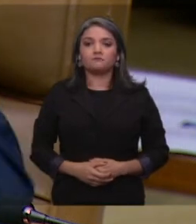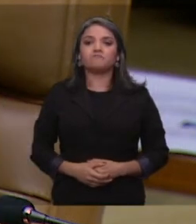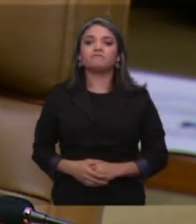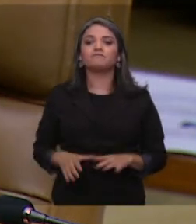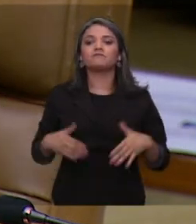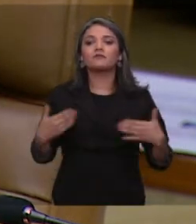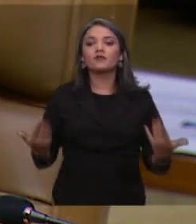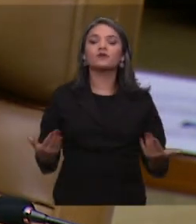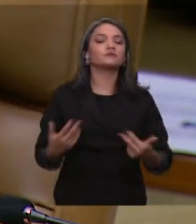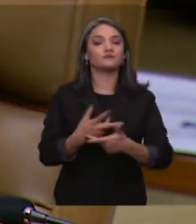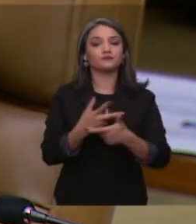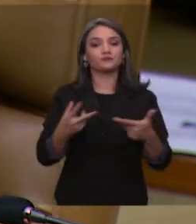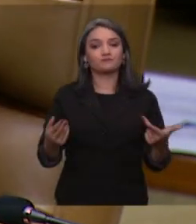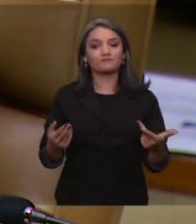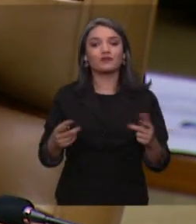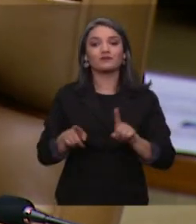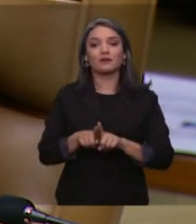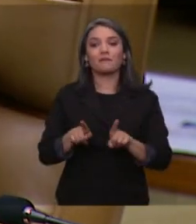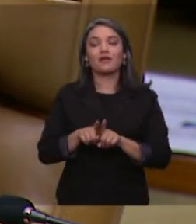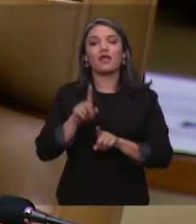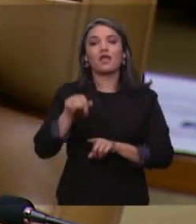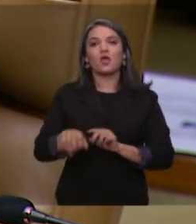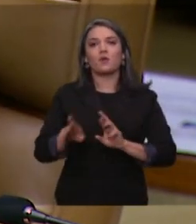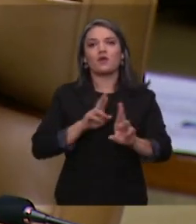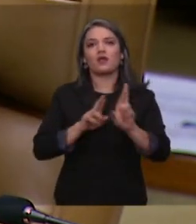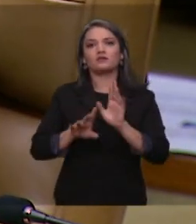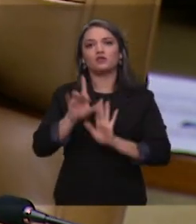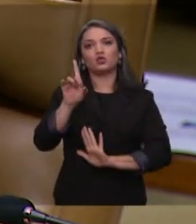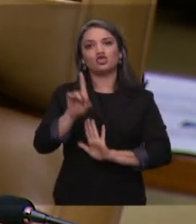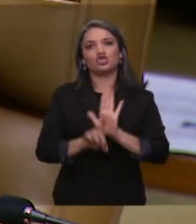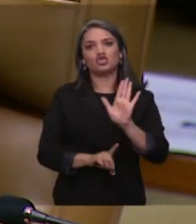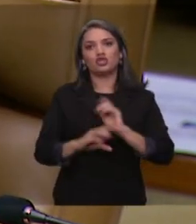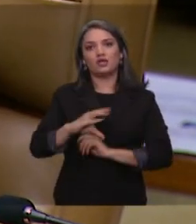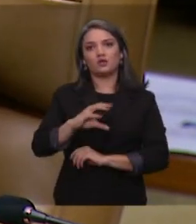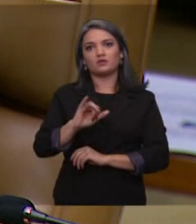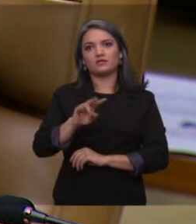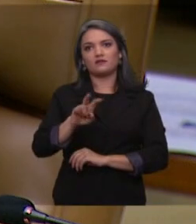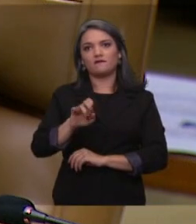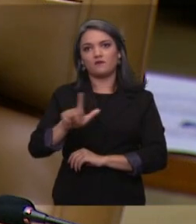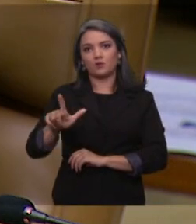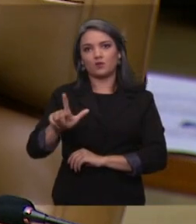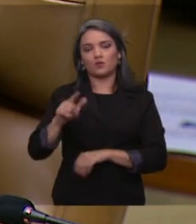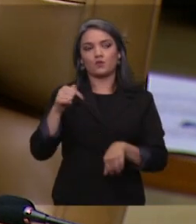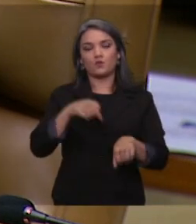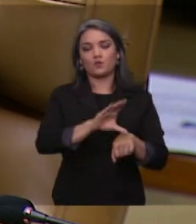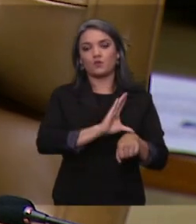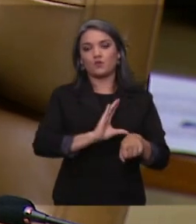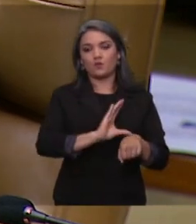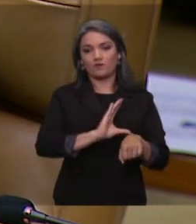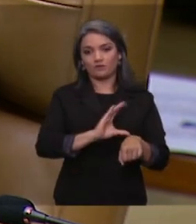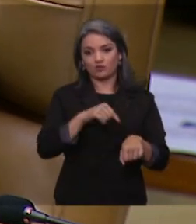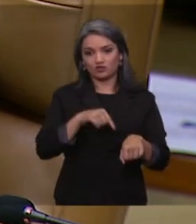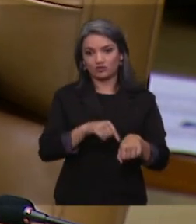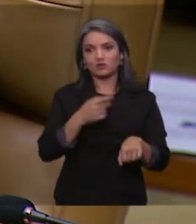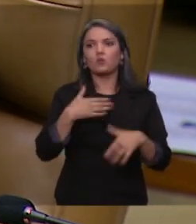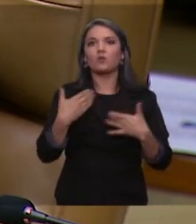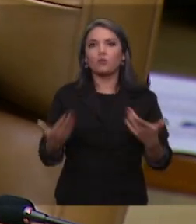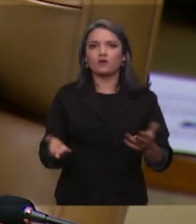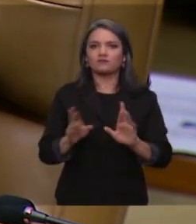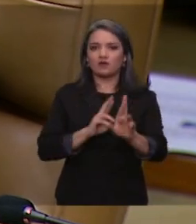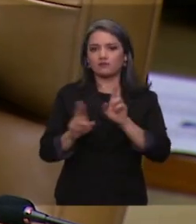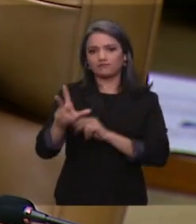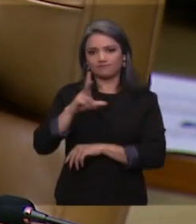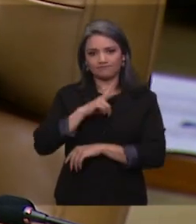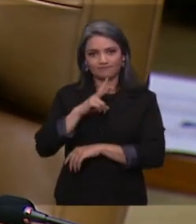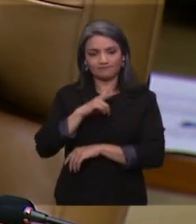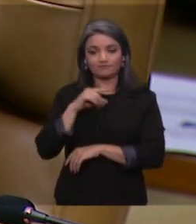sessão, é uma relação de direito civil. E a Constituição, nas relações privadas,